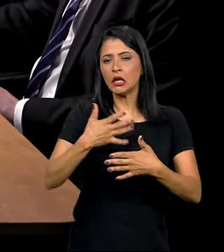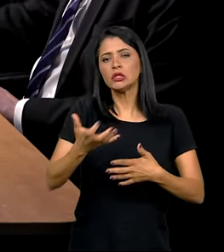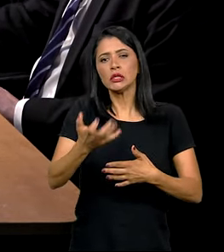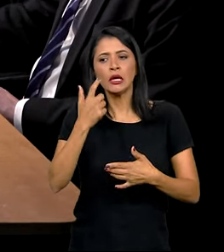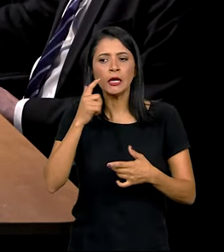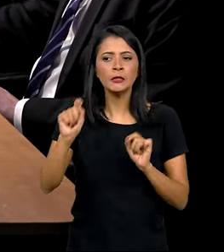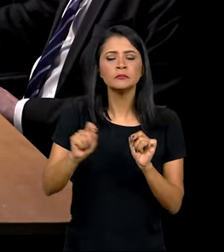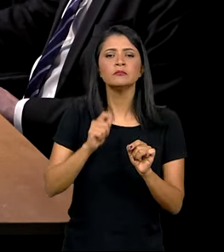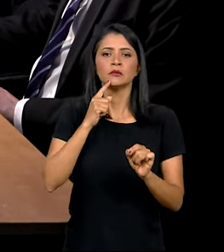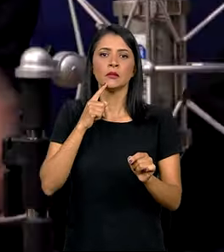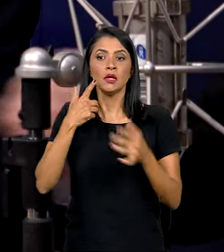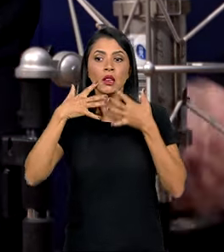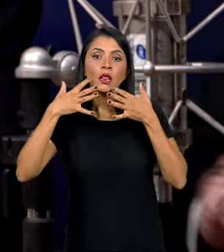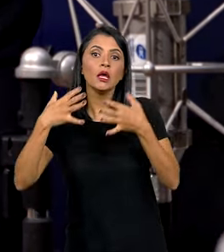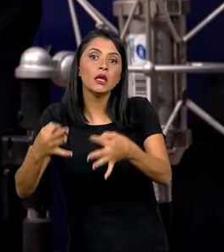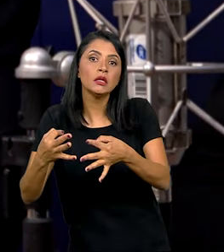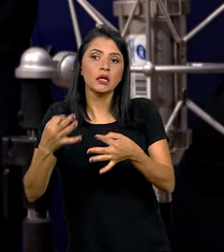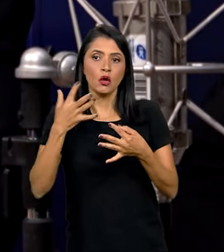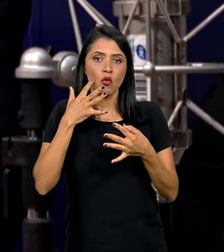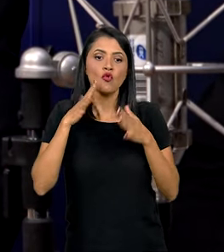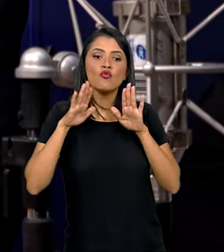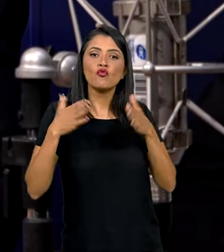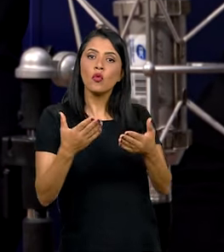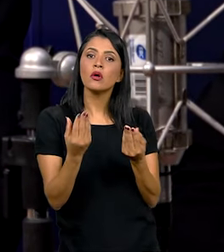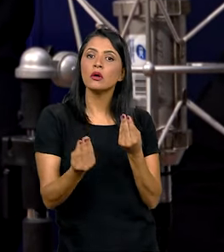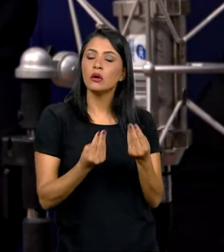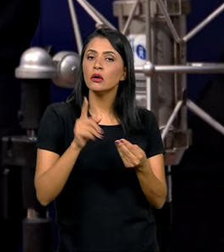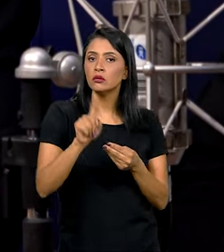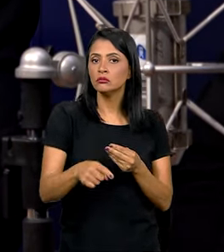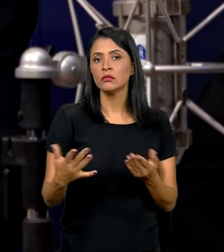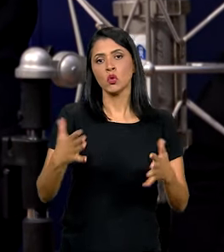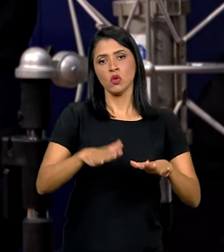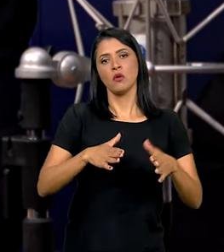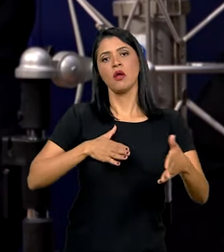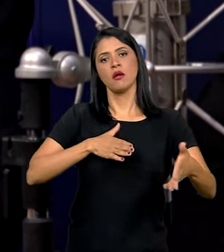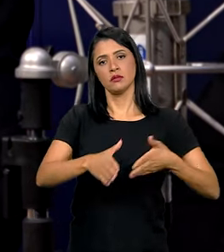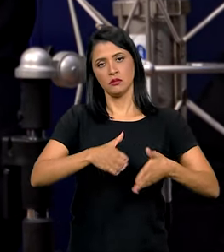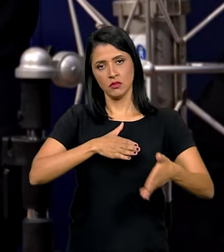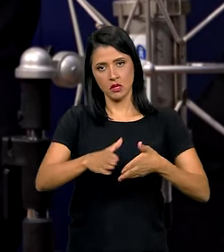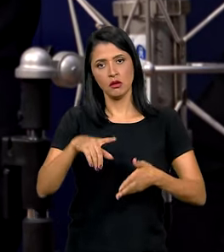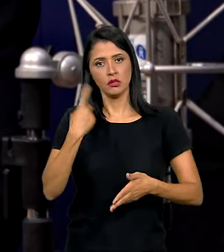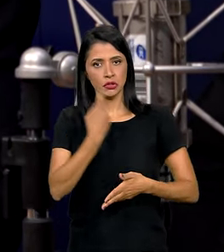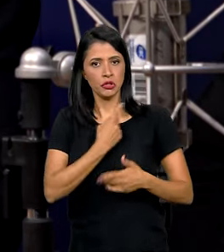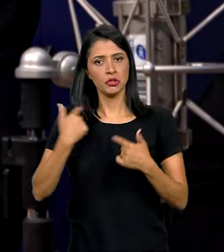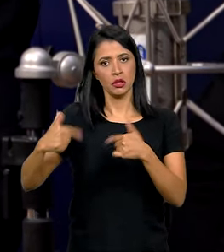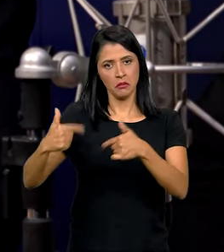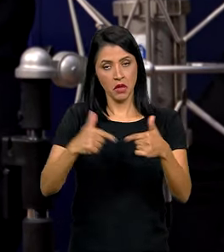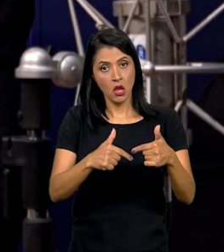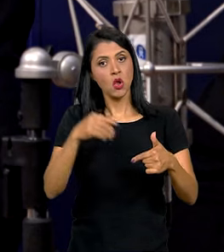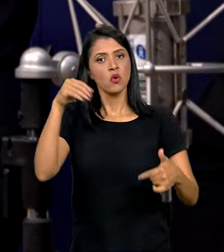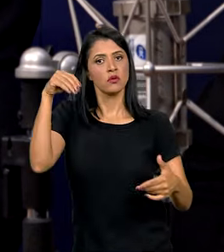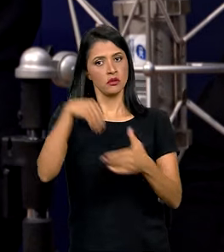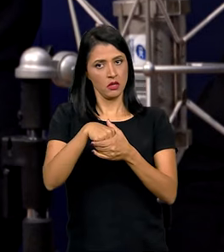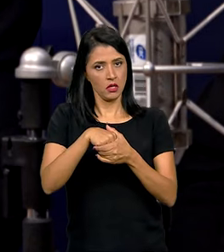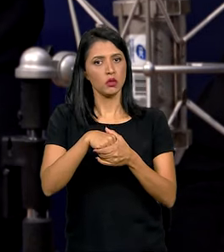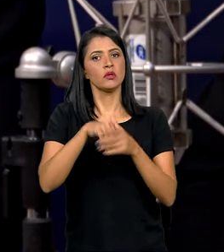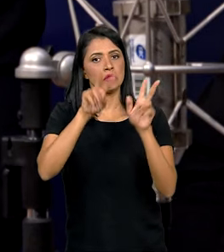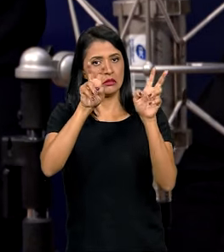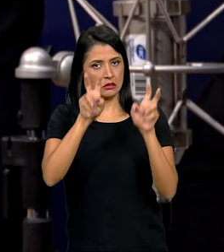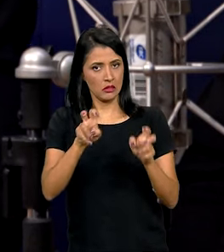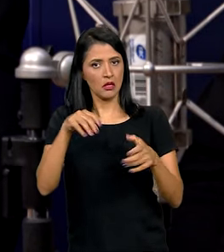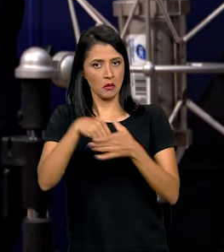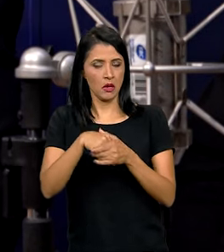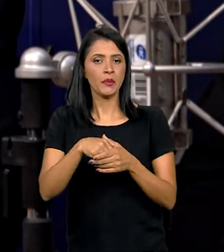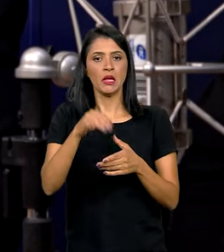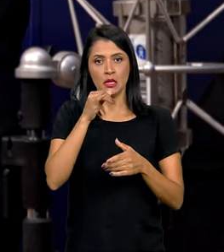sejam atendidos assim né e focando mais inclusão em acessibilidade a gente trabalhou esse ponto dentro